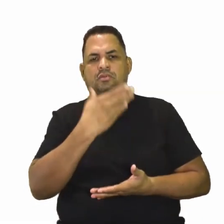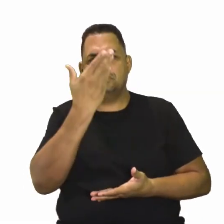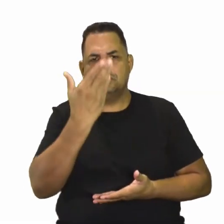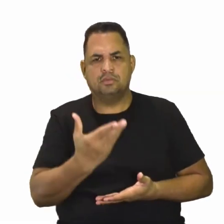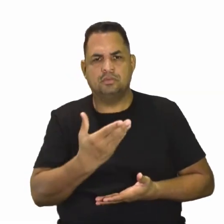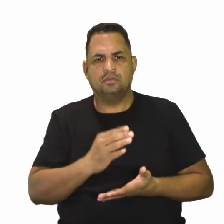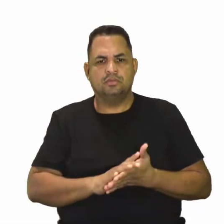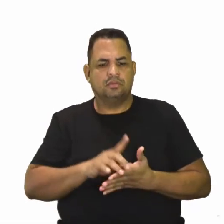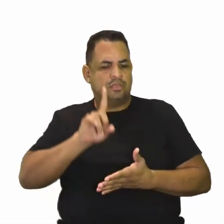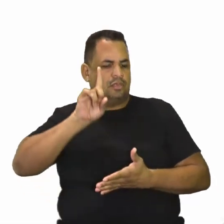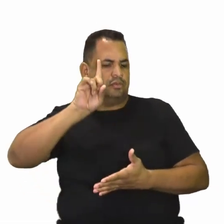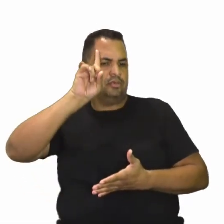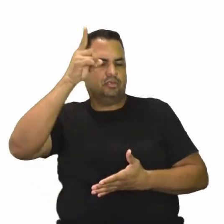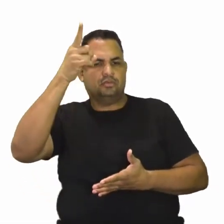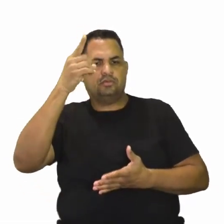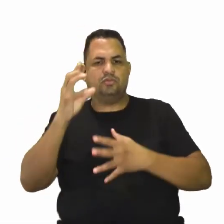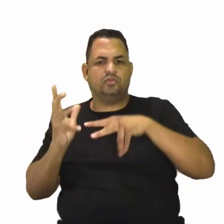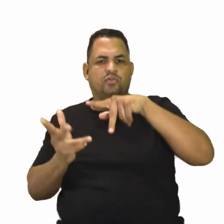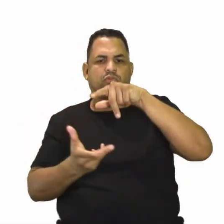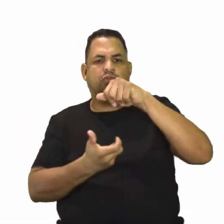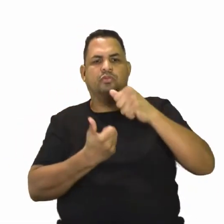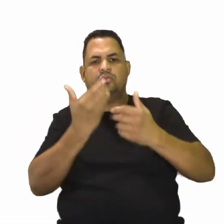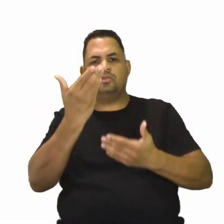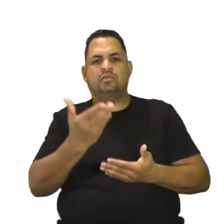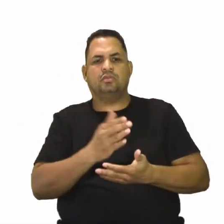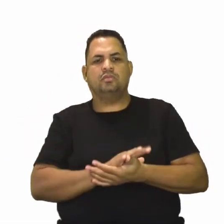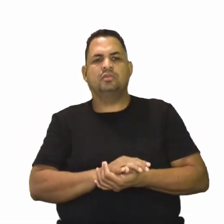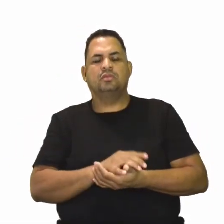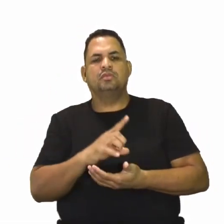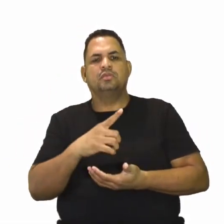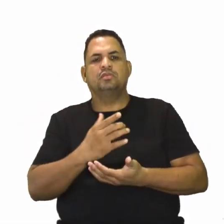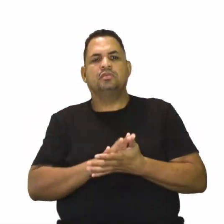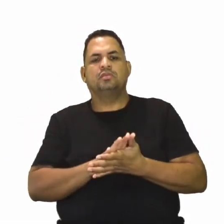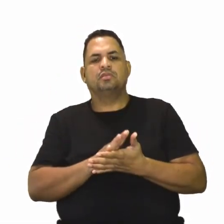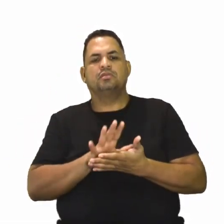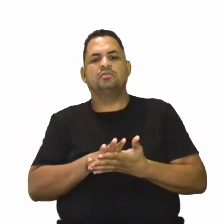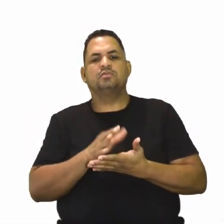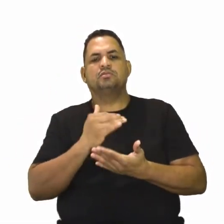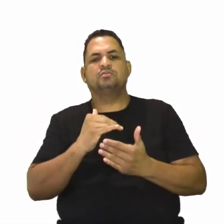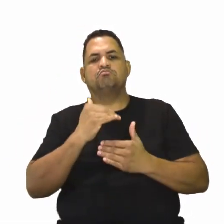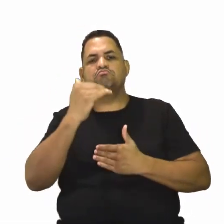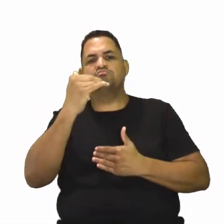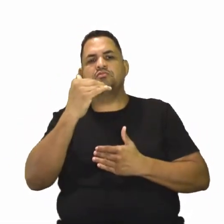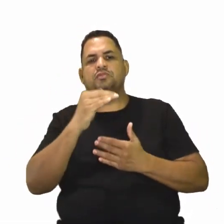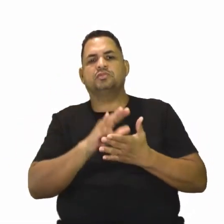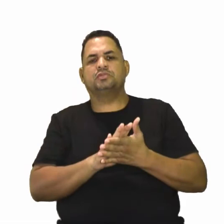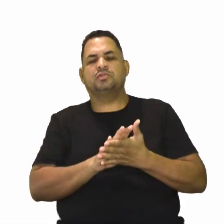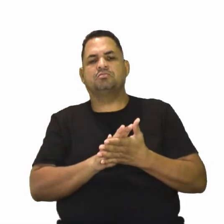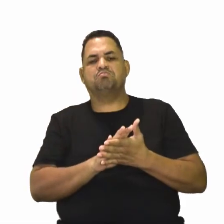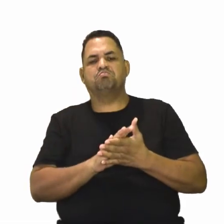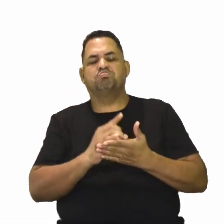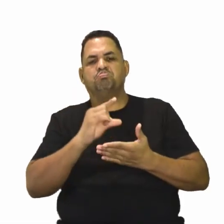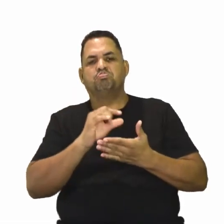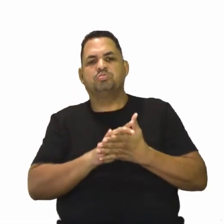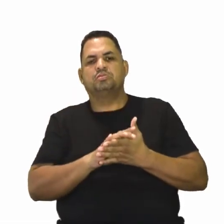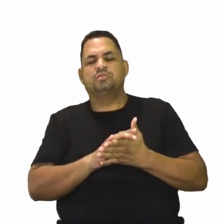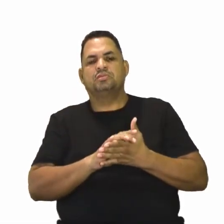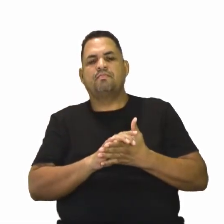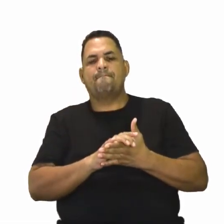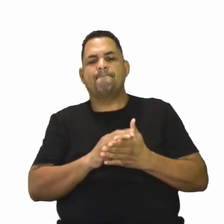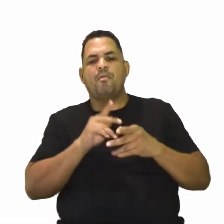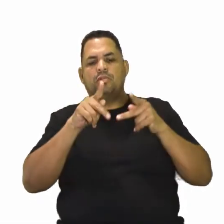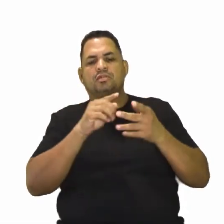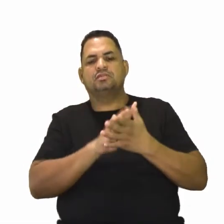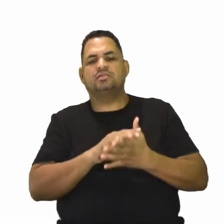essa reinvenção do mundo com as dimensões territoriais pouco superior ao Brasil e uma população 7